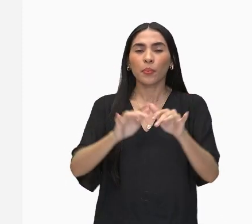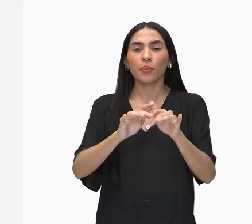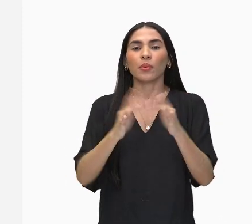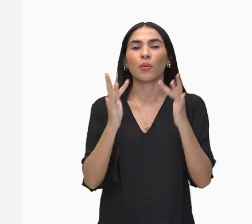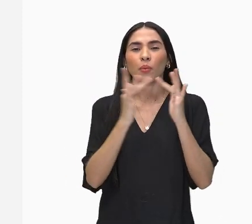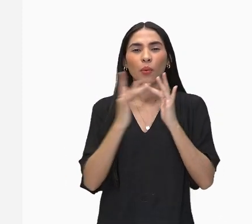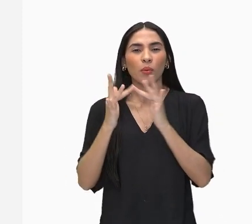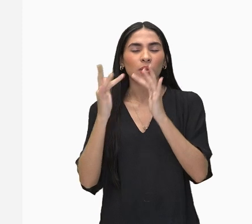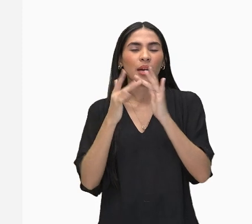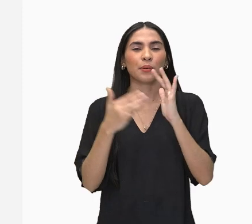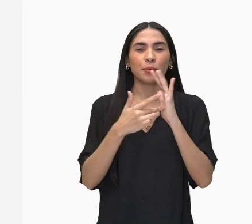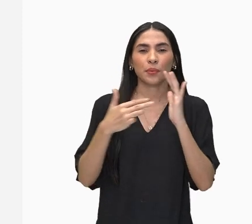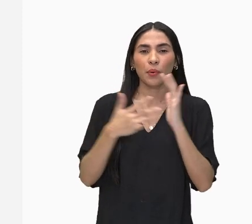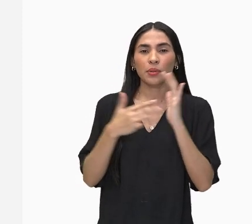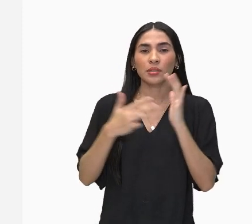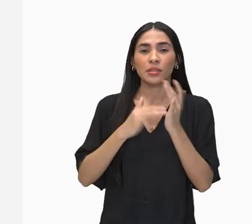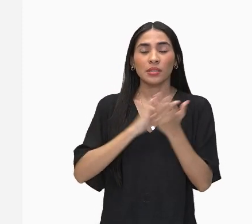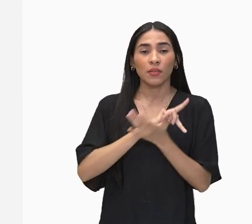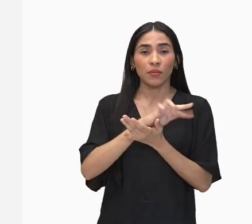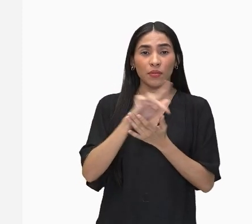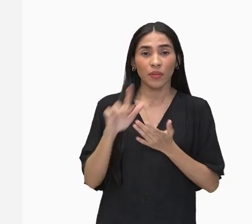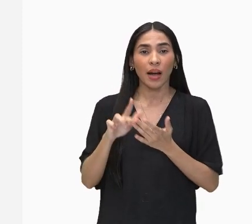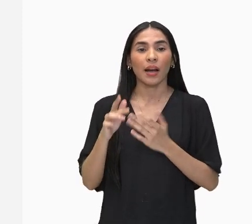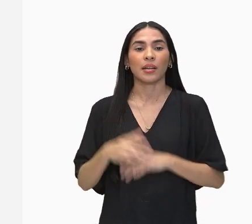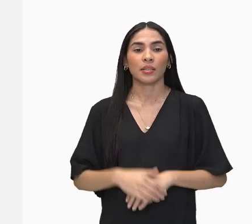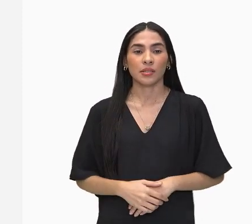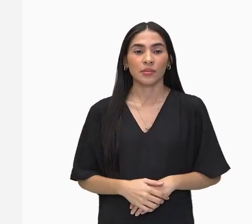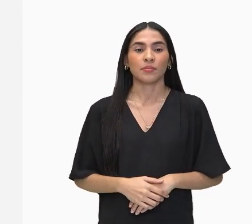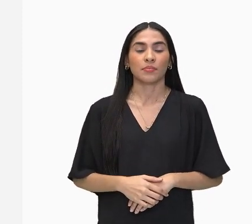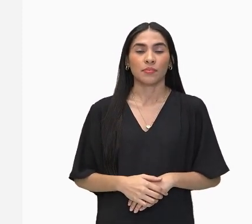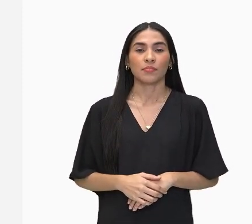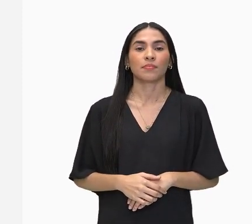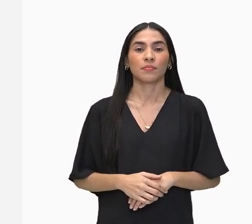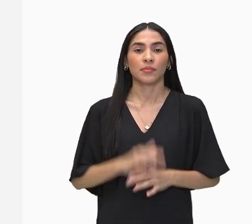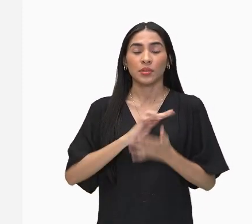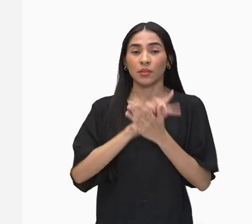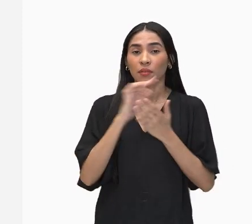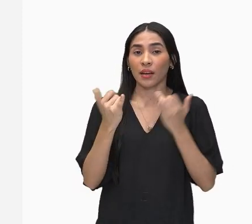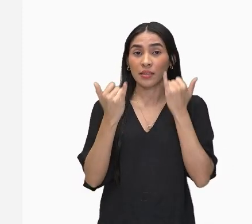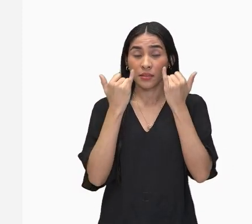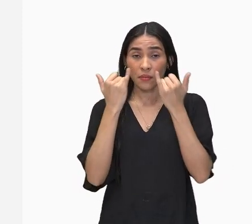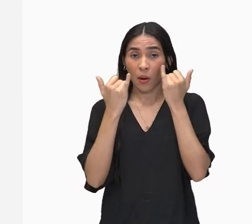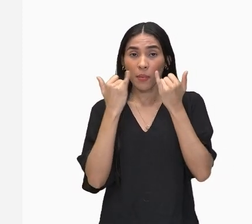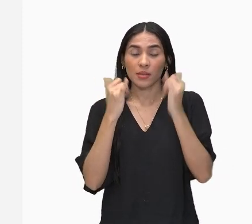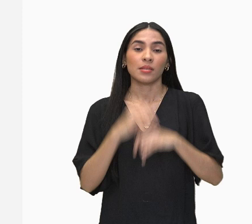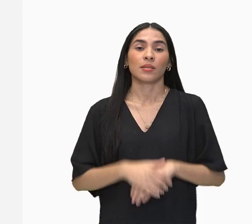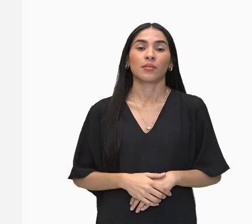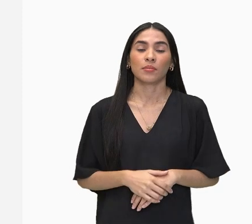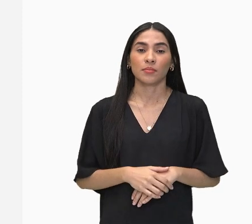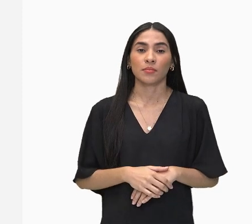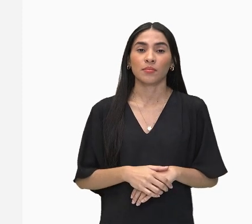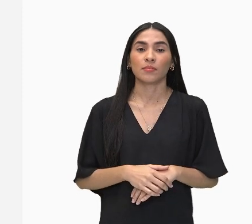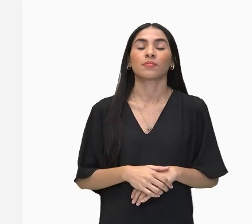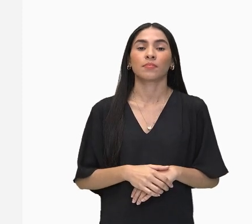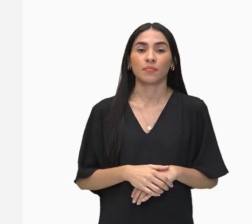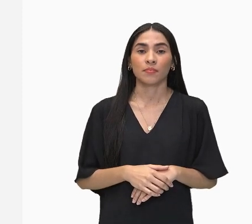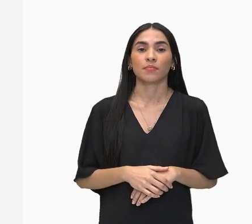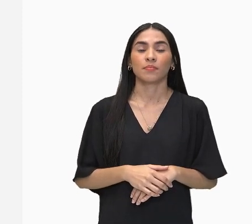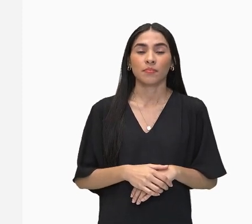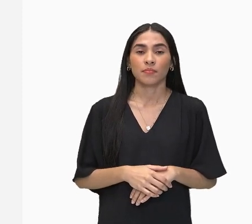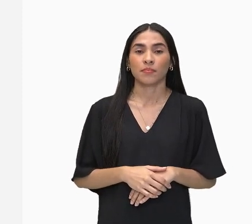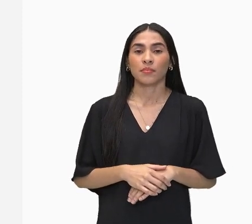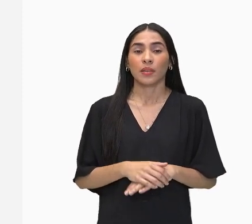chegam até nós através do fluxo de informações proporcionado aí